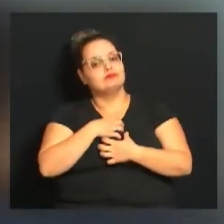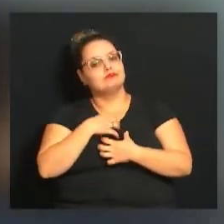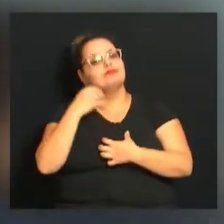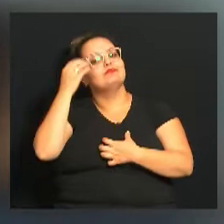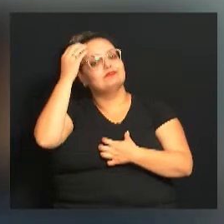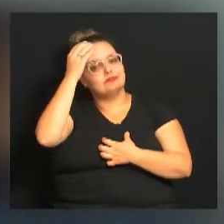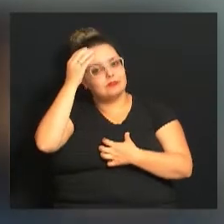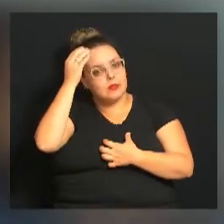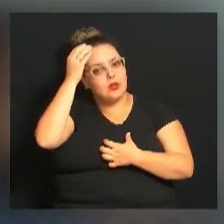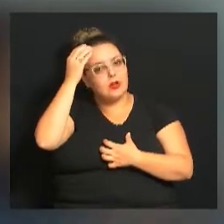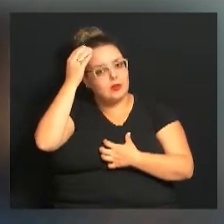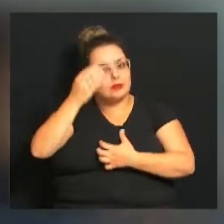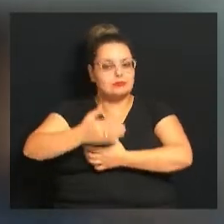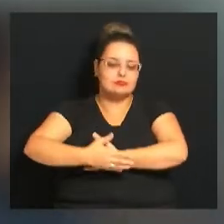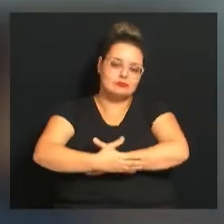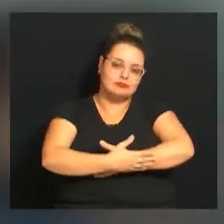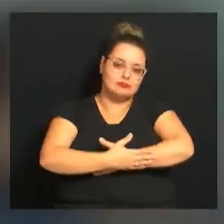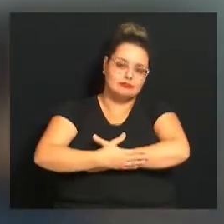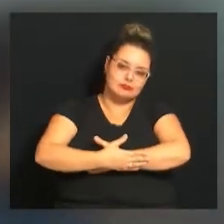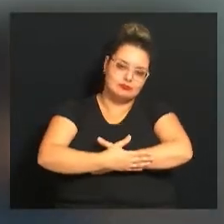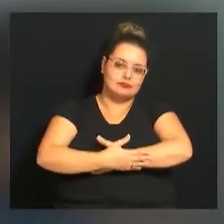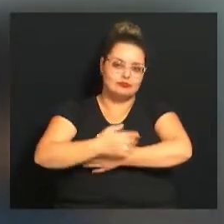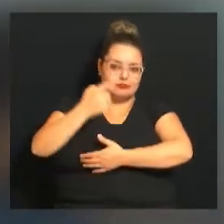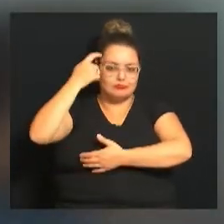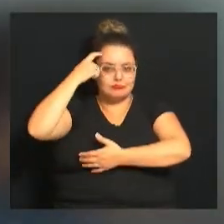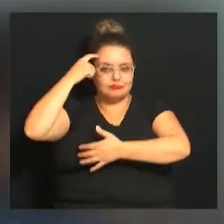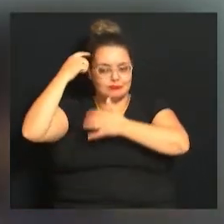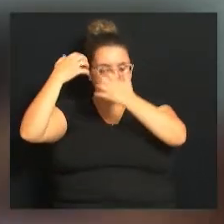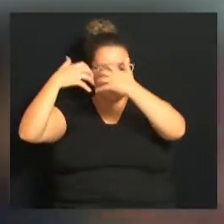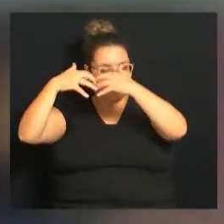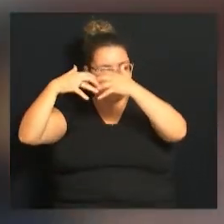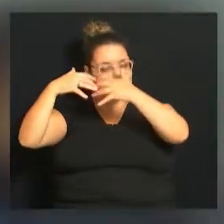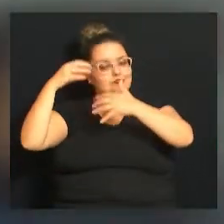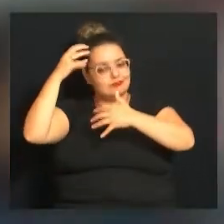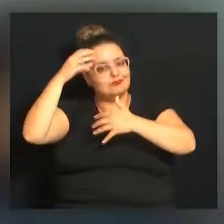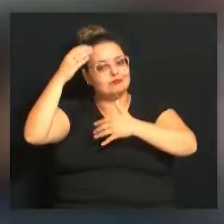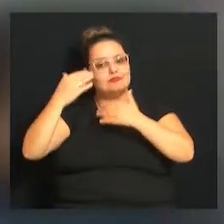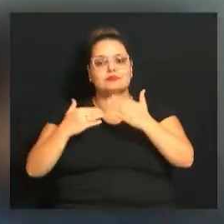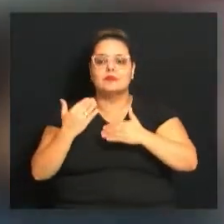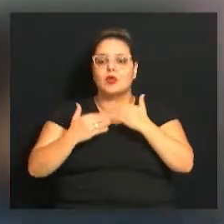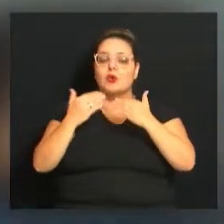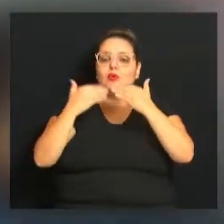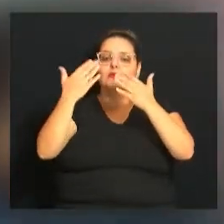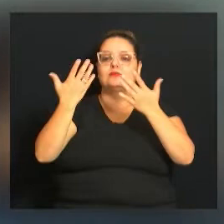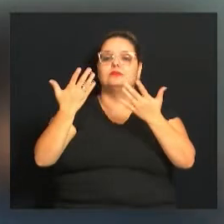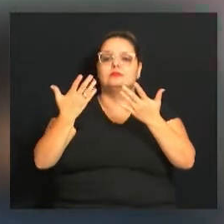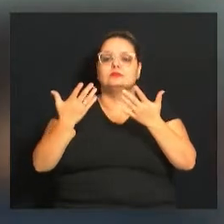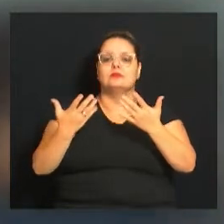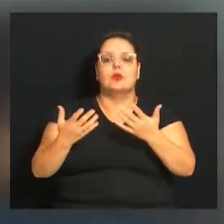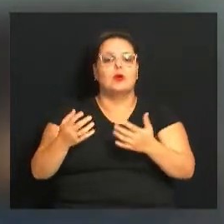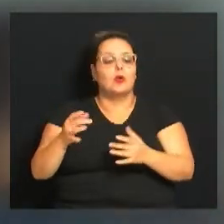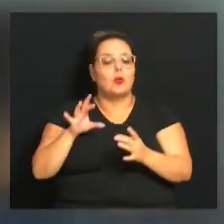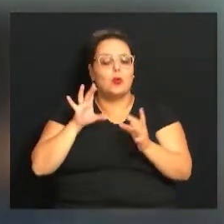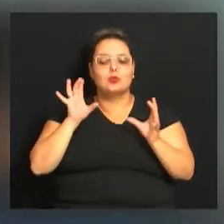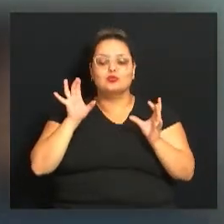da criança, produzindo no cérebro assim o desenvolvimento de sinapses,